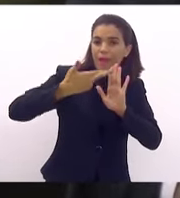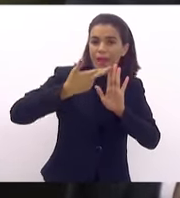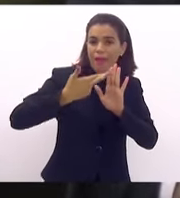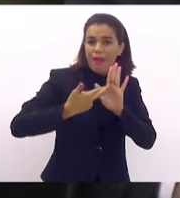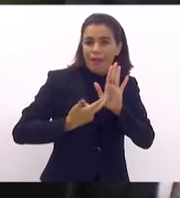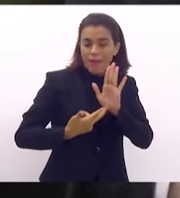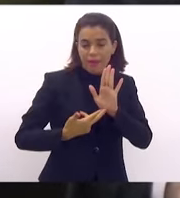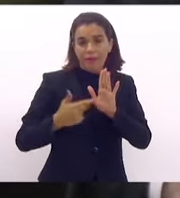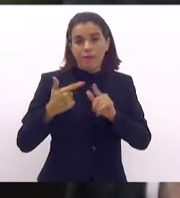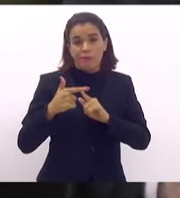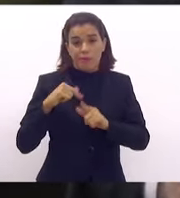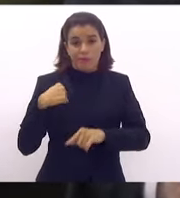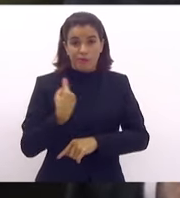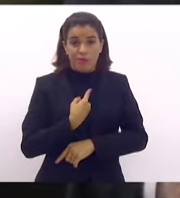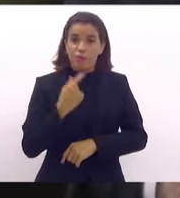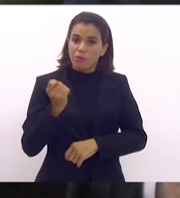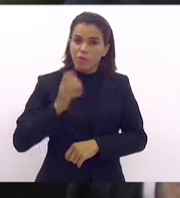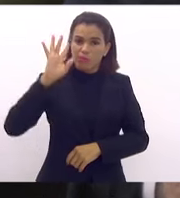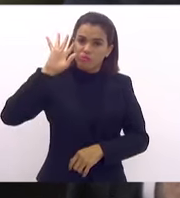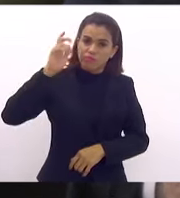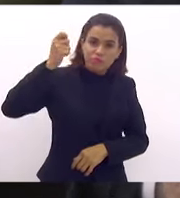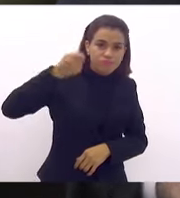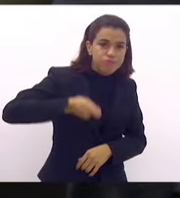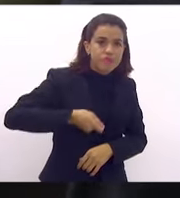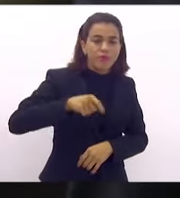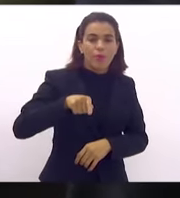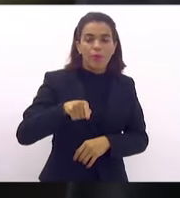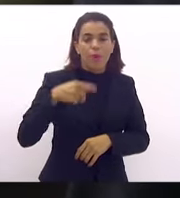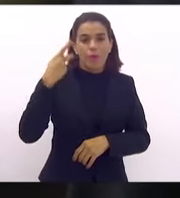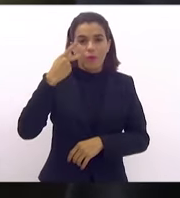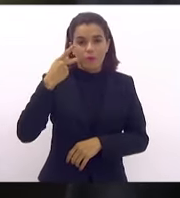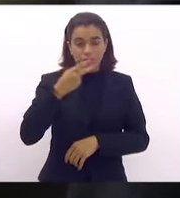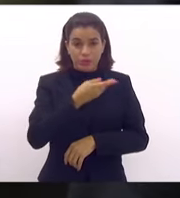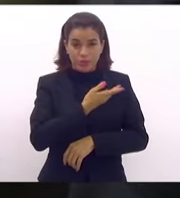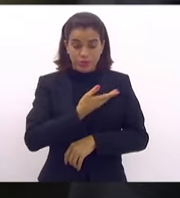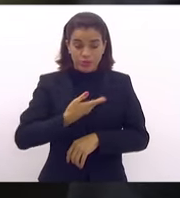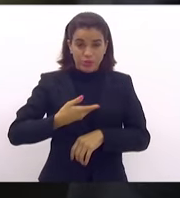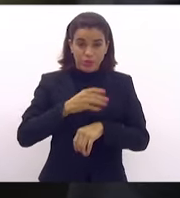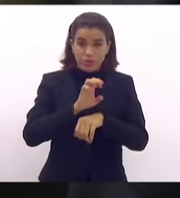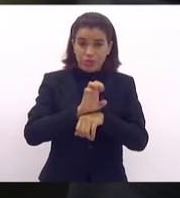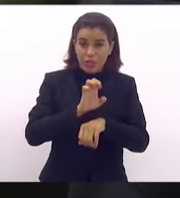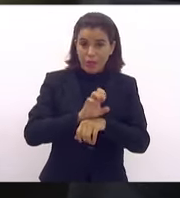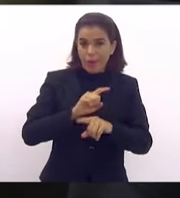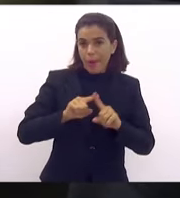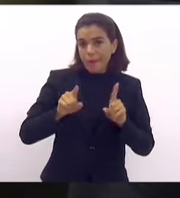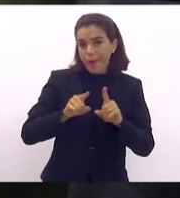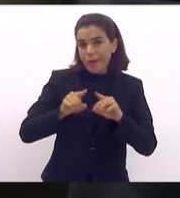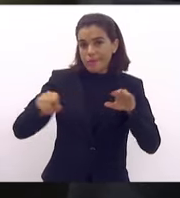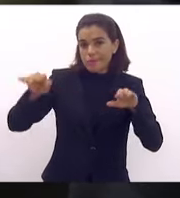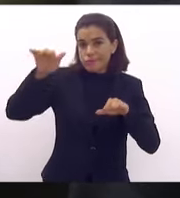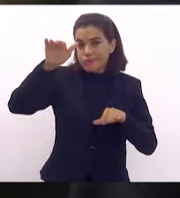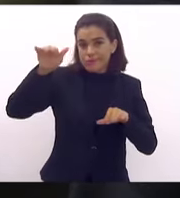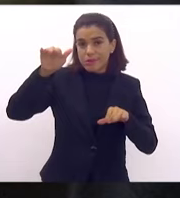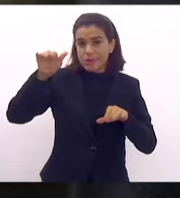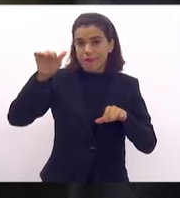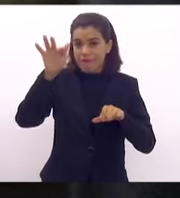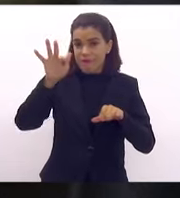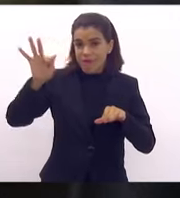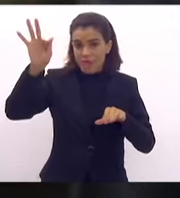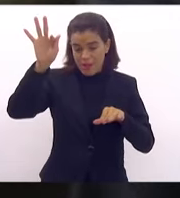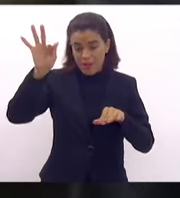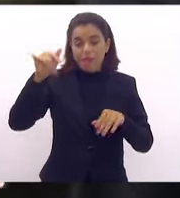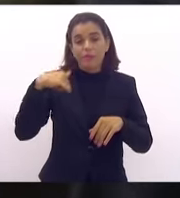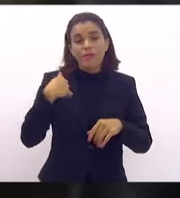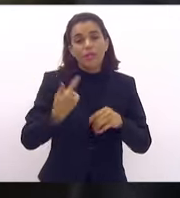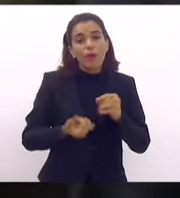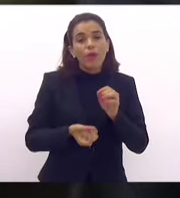sim, estabelecer essa política estadual, mas nunca mais flexível do que a nacional, nós sempre estaremos criando questões que são